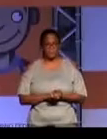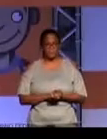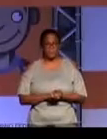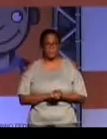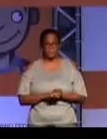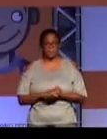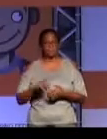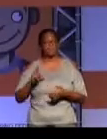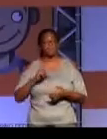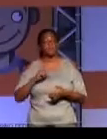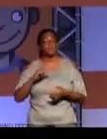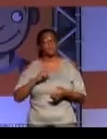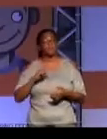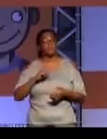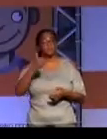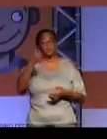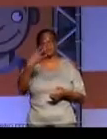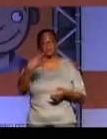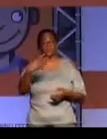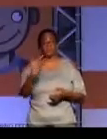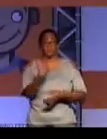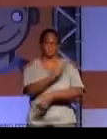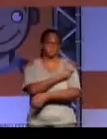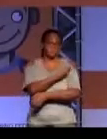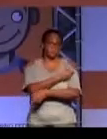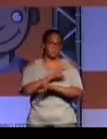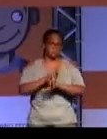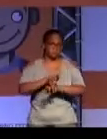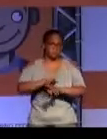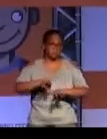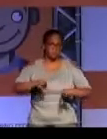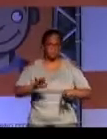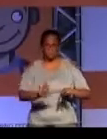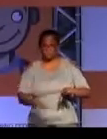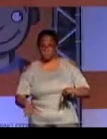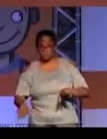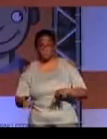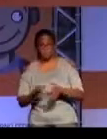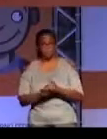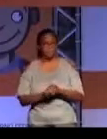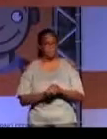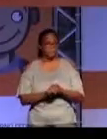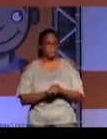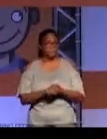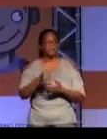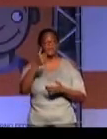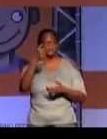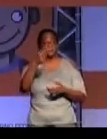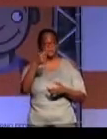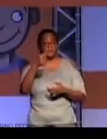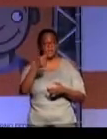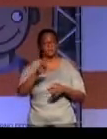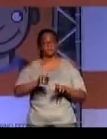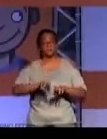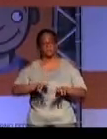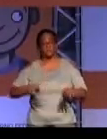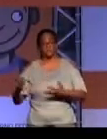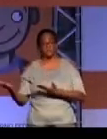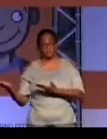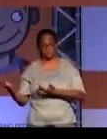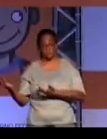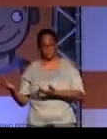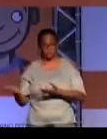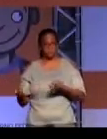todos saibam, nós temos 14 vacinas diferentes para as crianças, temos 7 vacinas para